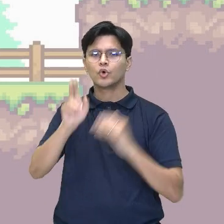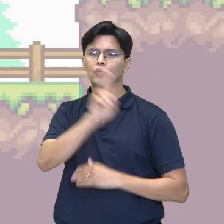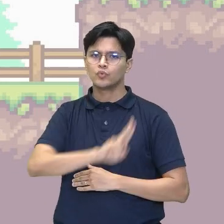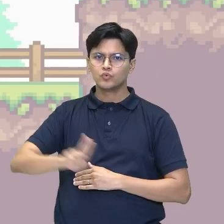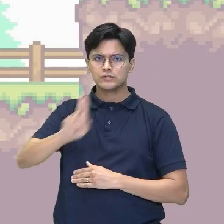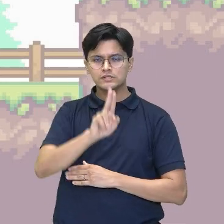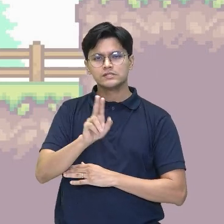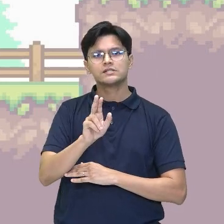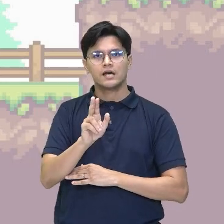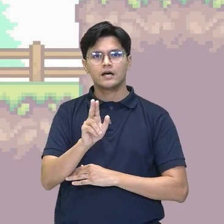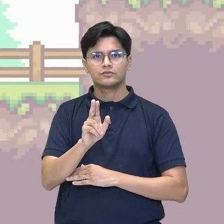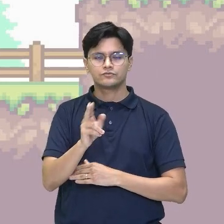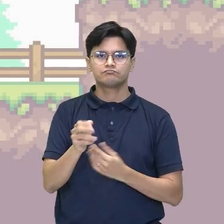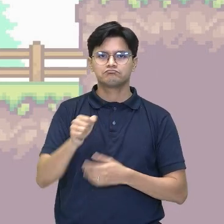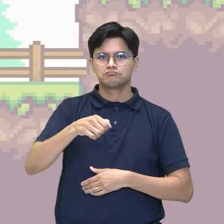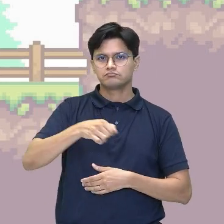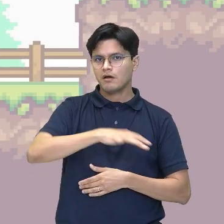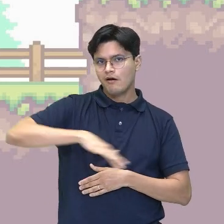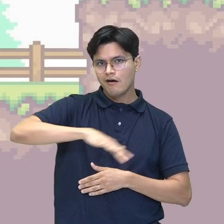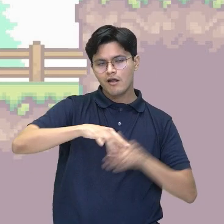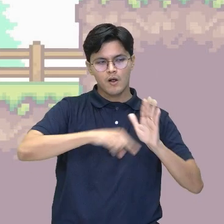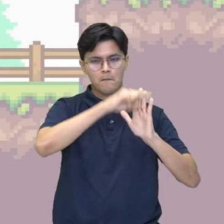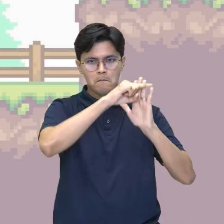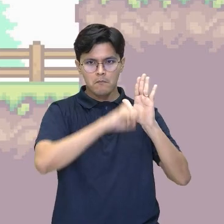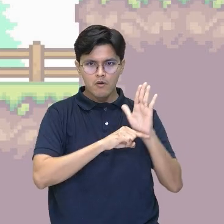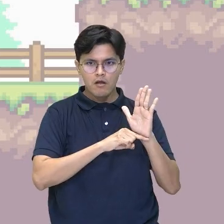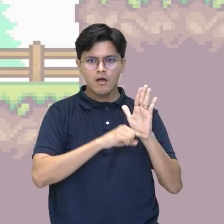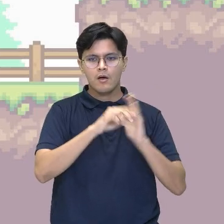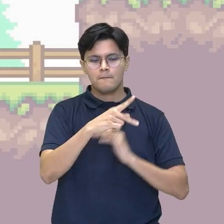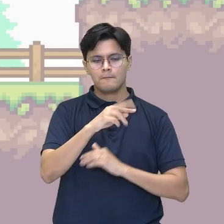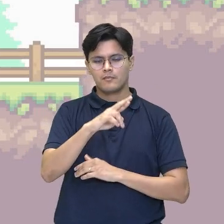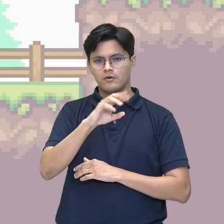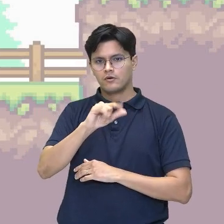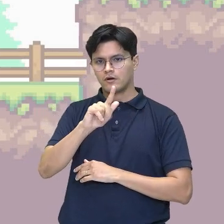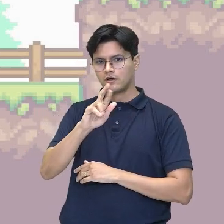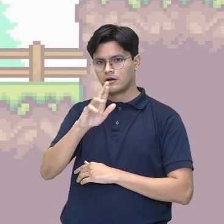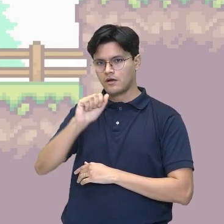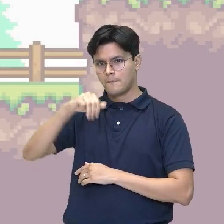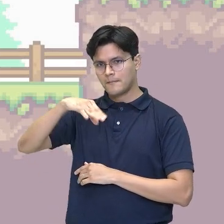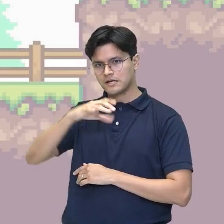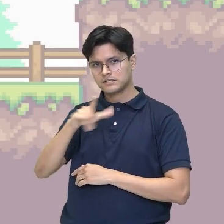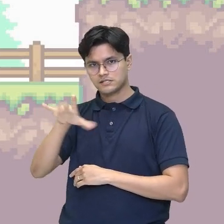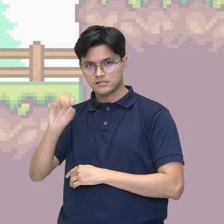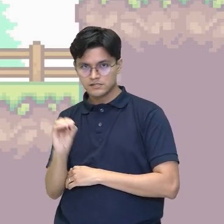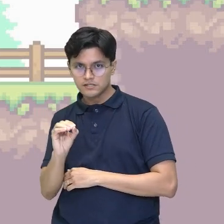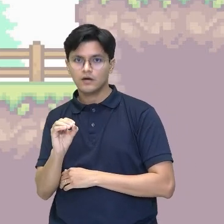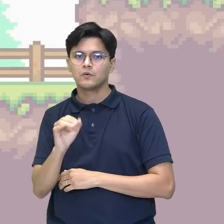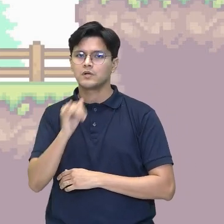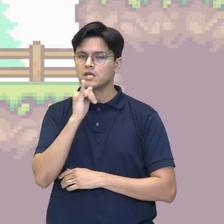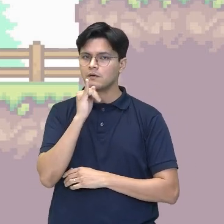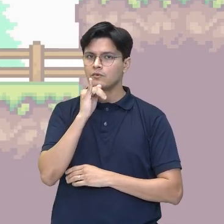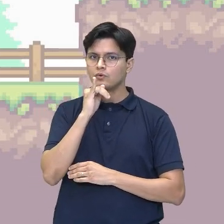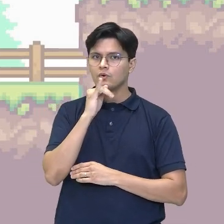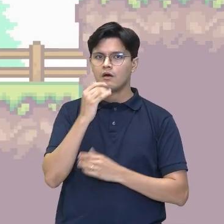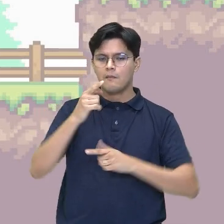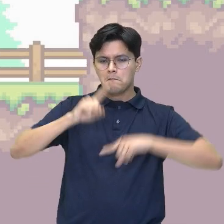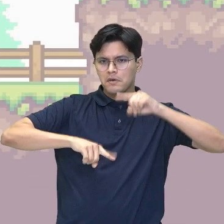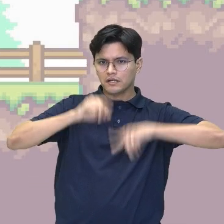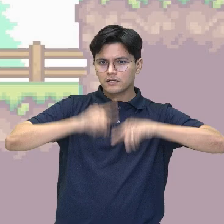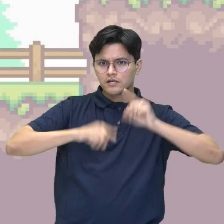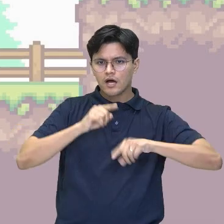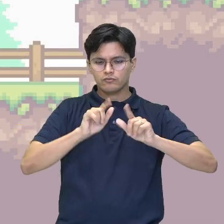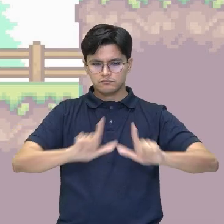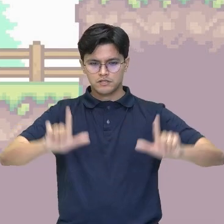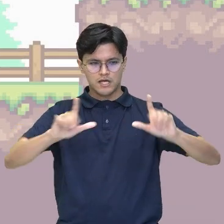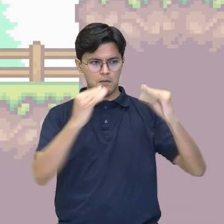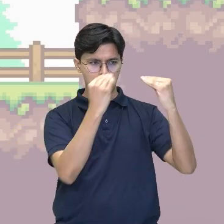Para posicionar elementos em telas, criar animações e desenvolver